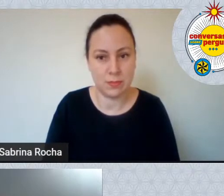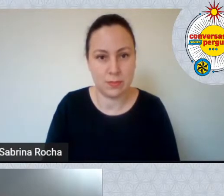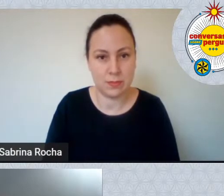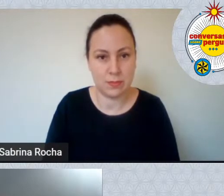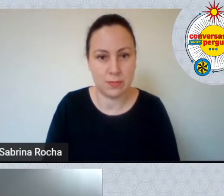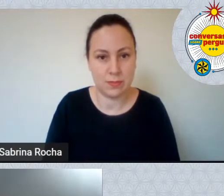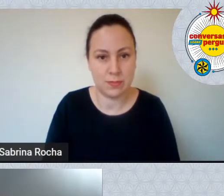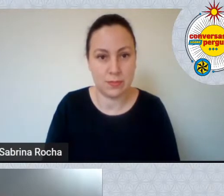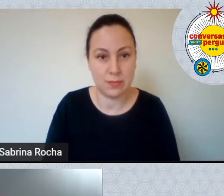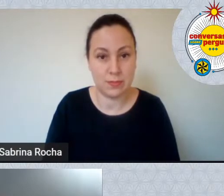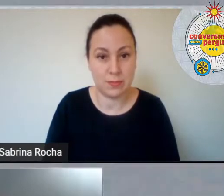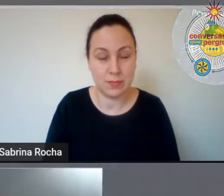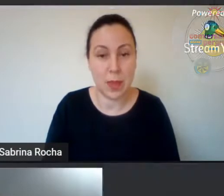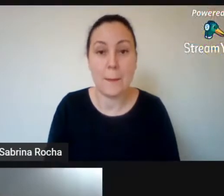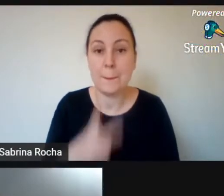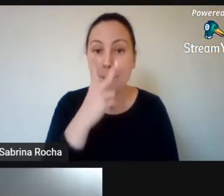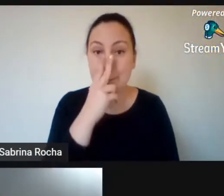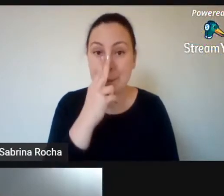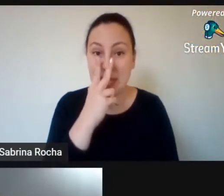Parece que tivemos aí uma